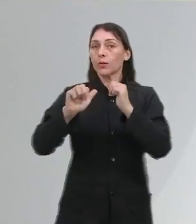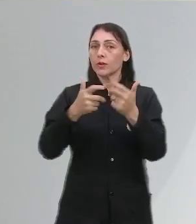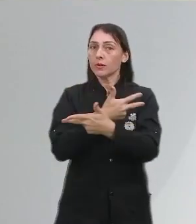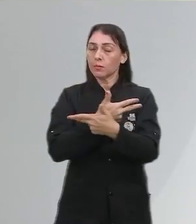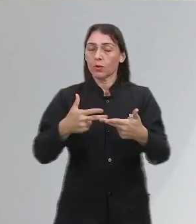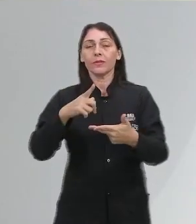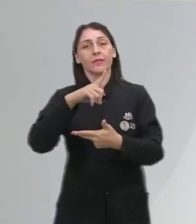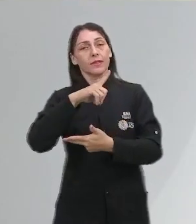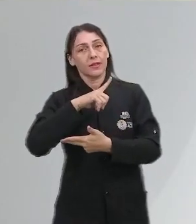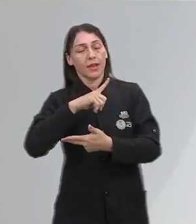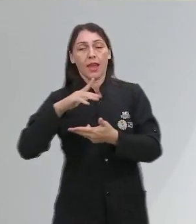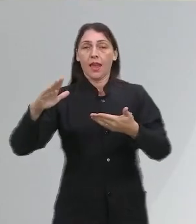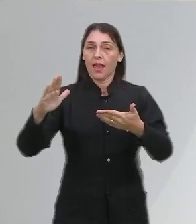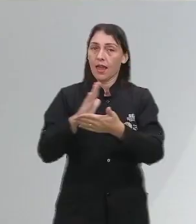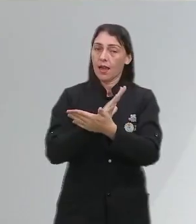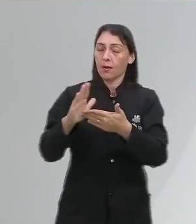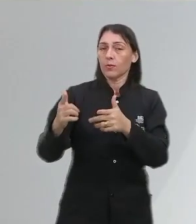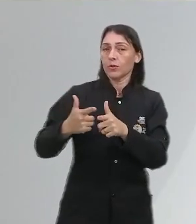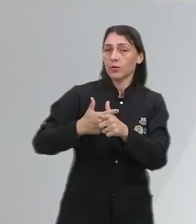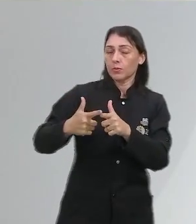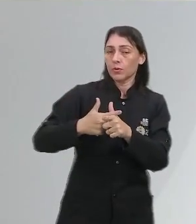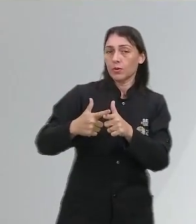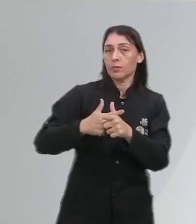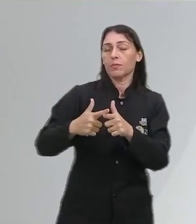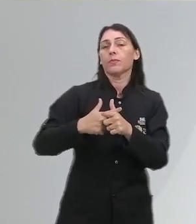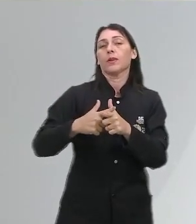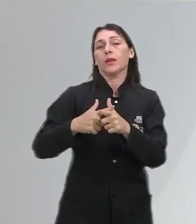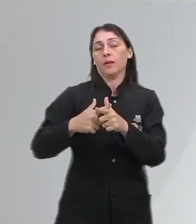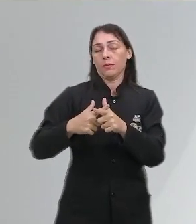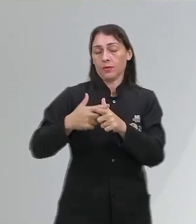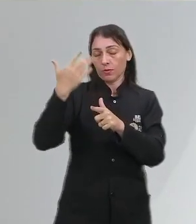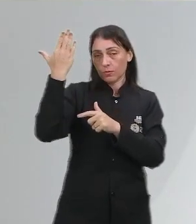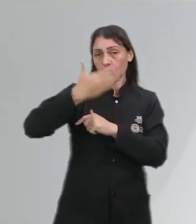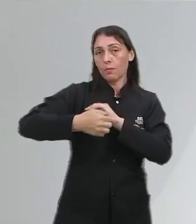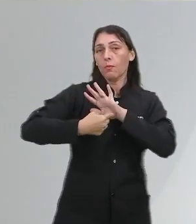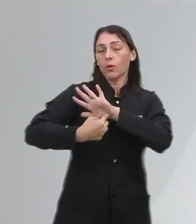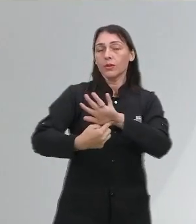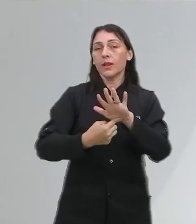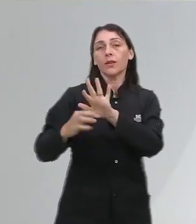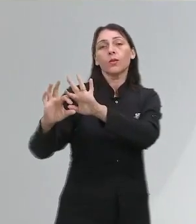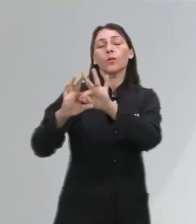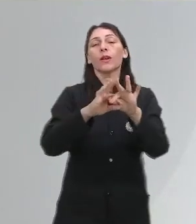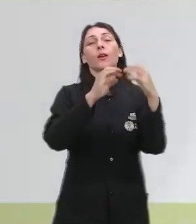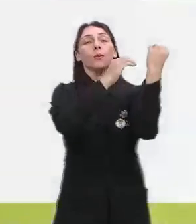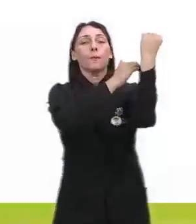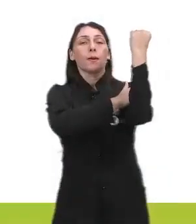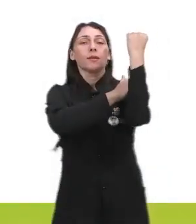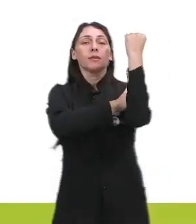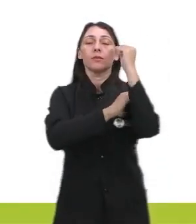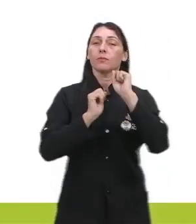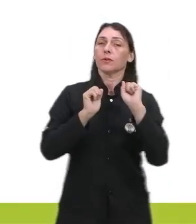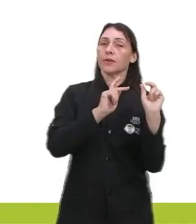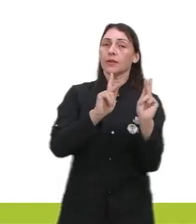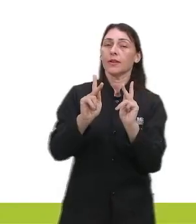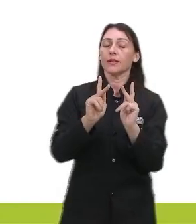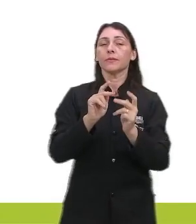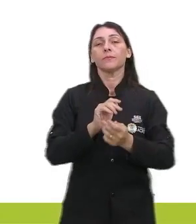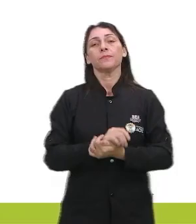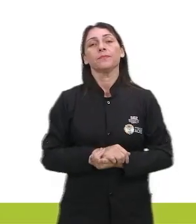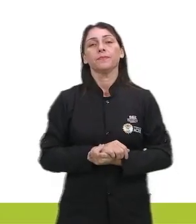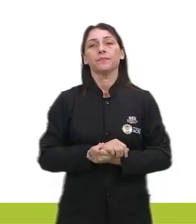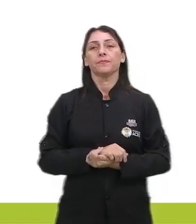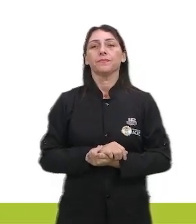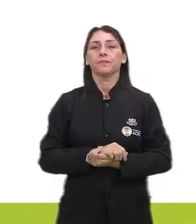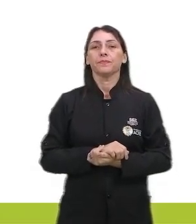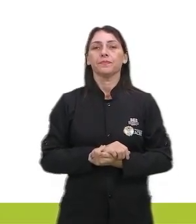esporte, algumas questões são um pouco mais evidenciadas. E aqui a gente vai abordar o contexto do machismo, beleza? Então vamos avançar. Opa, tem